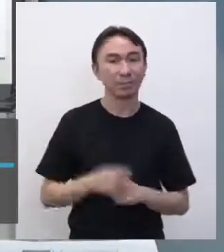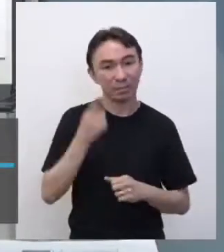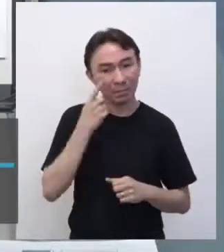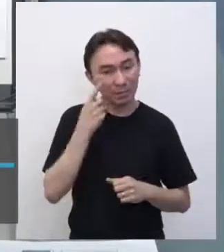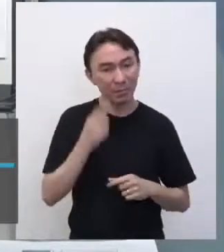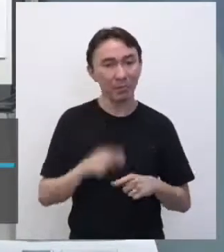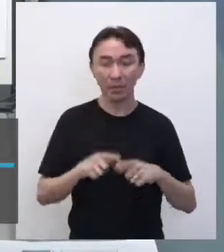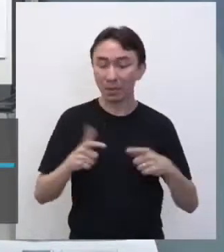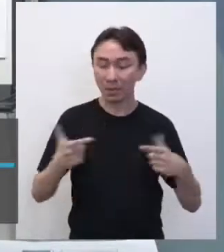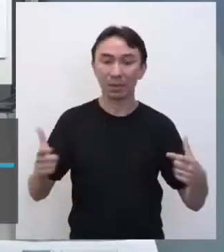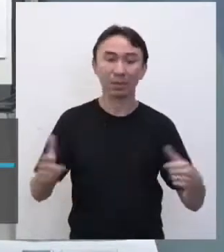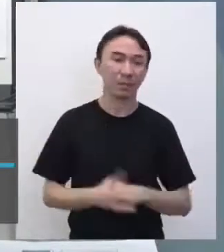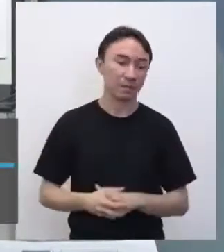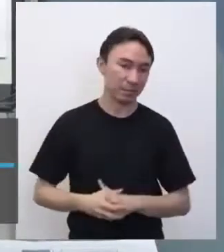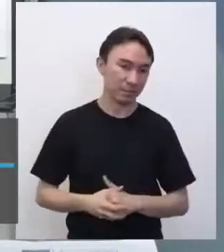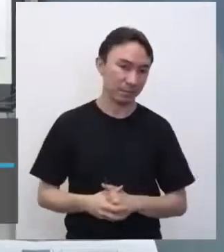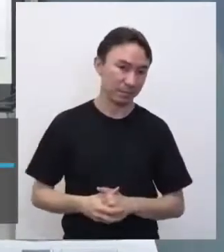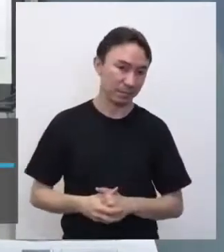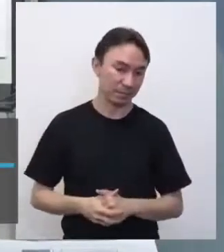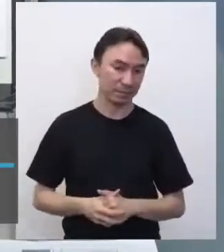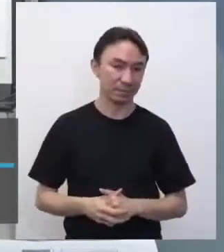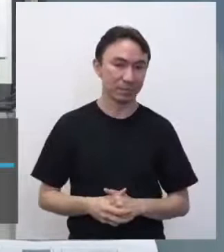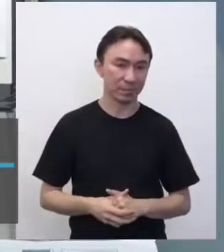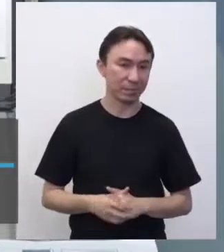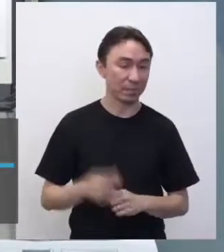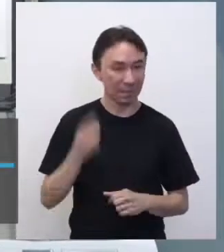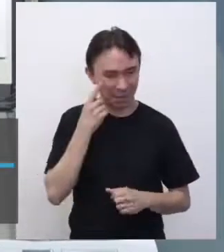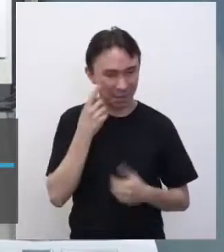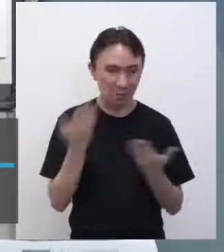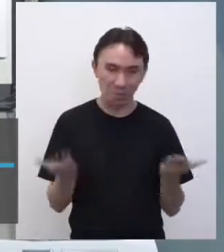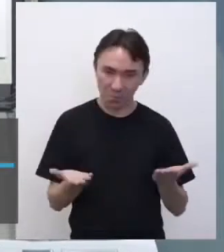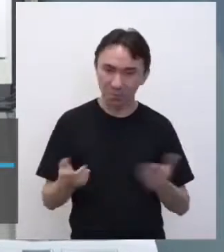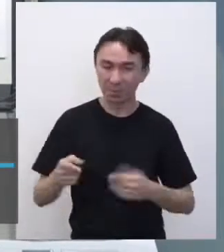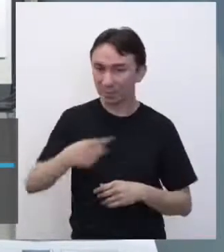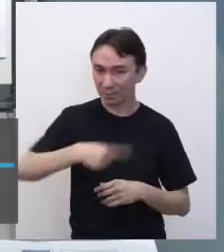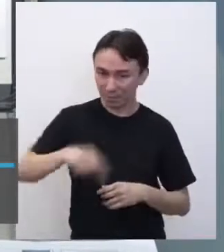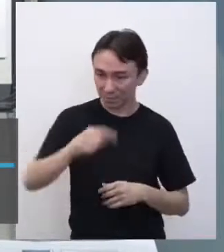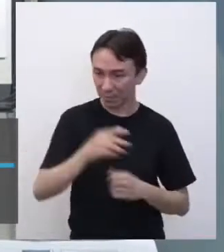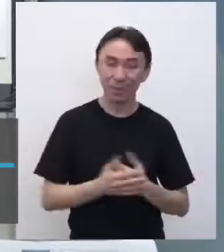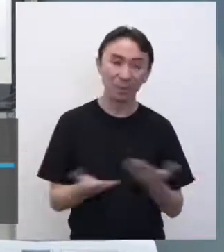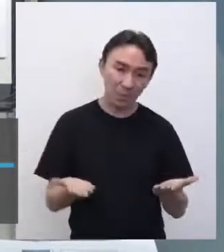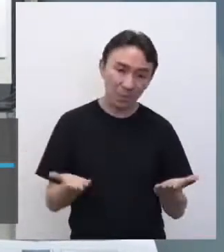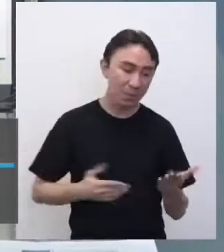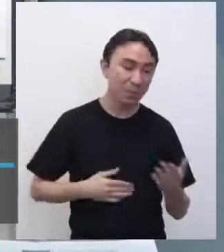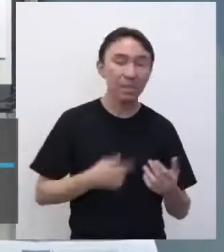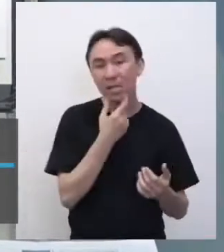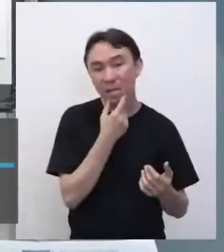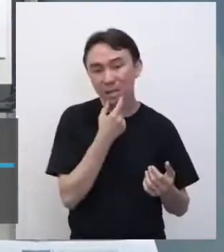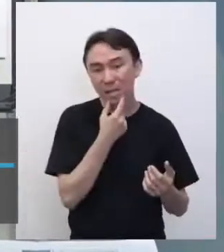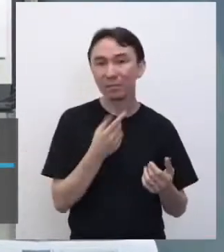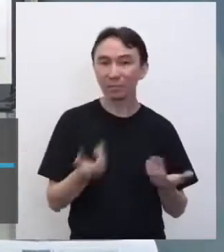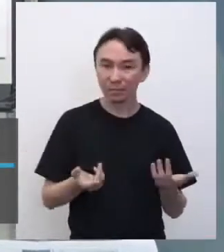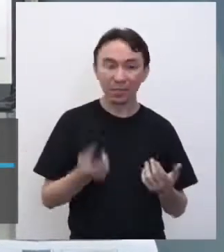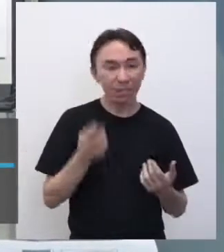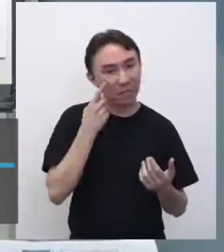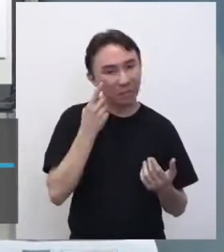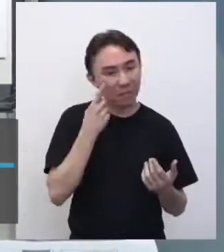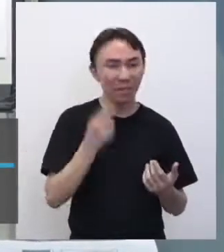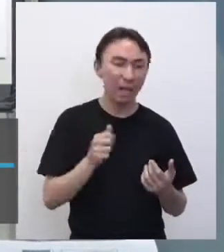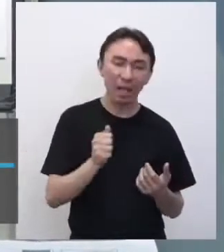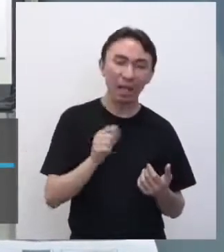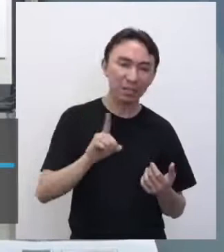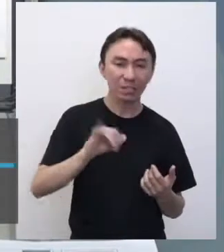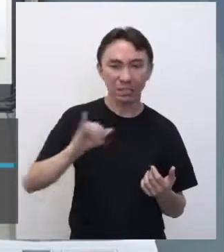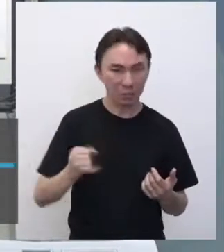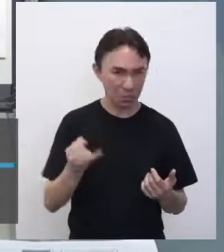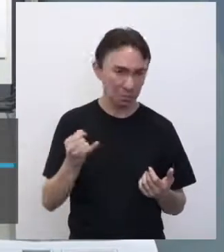bigger, maior, e the biggest, o maior. É assim que a gente vai trabalhar na língua inglesa também. Então a gente vai falar dos graus dos adjetivos. Já foi uma habilidade que